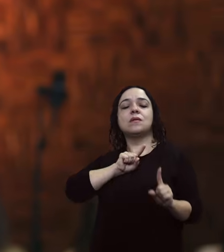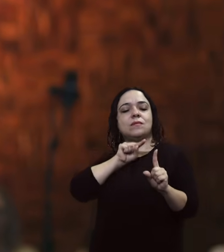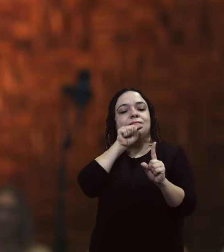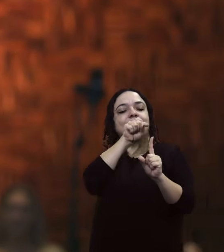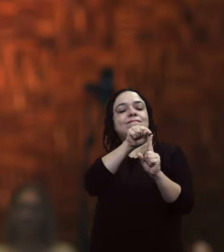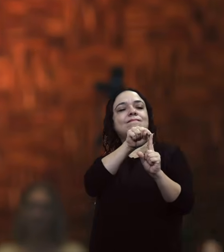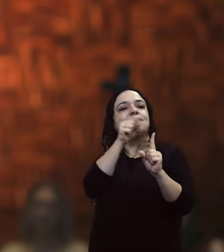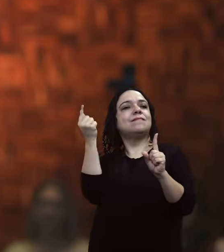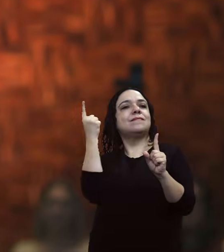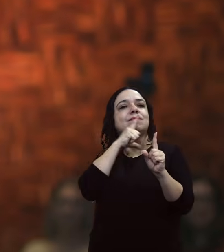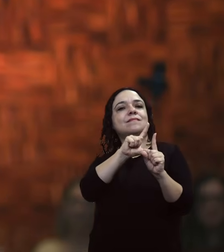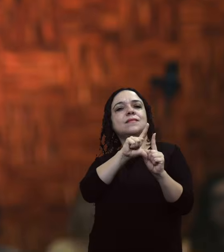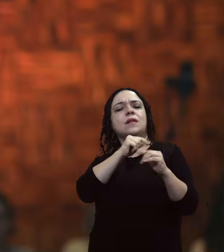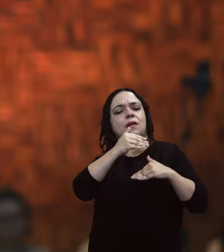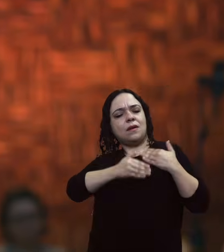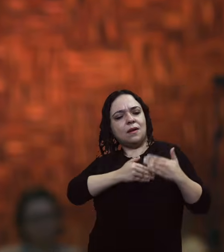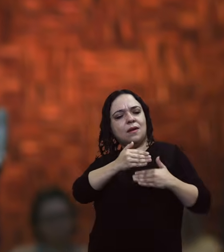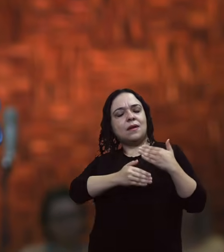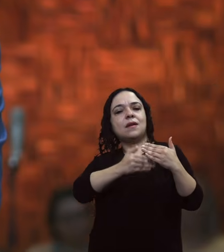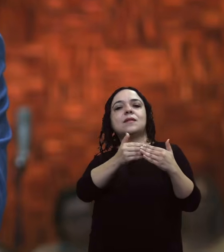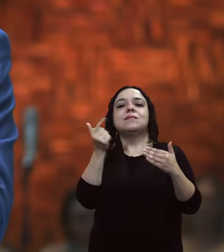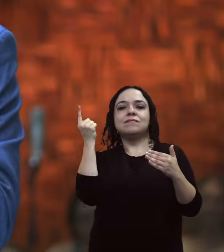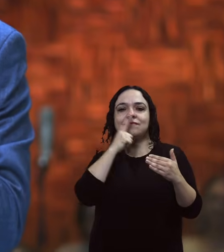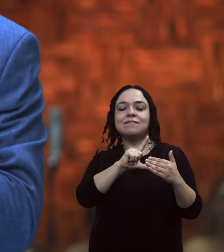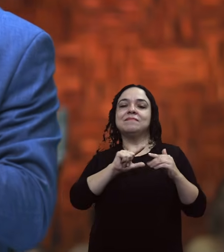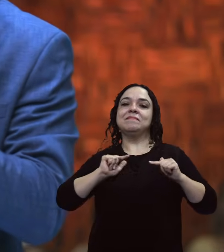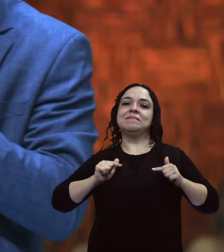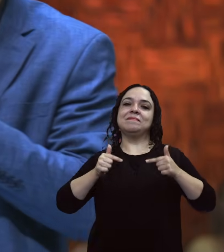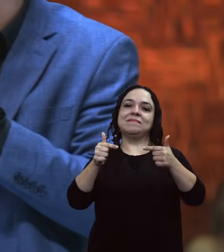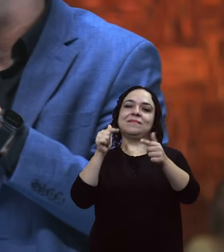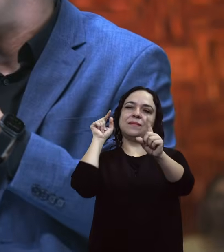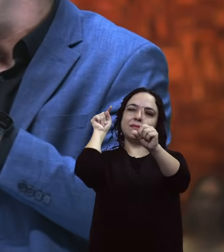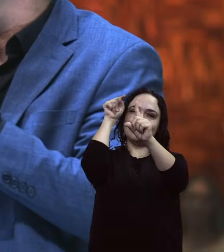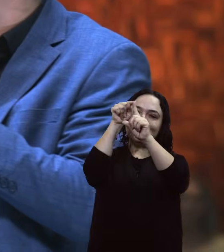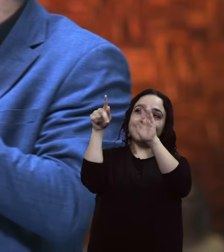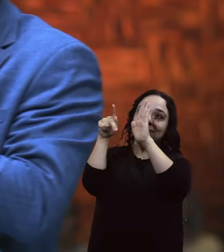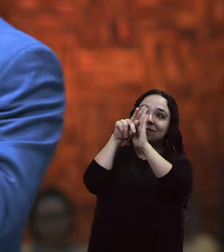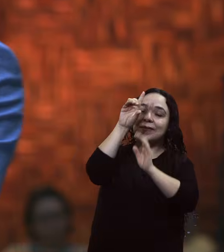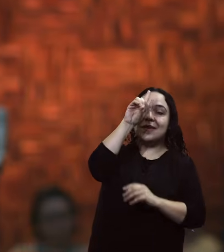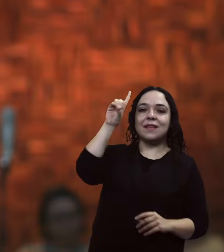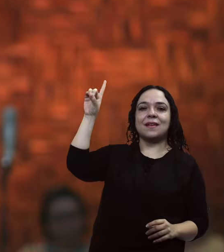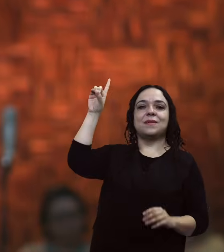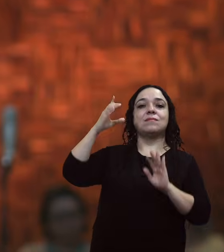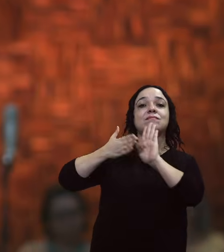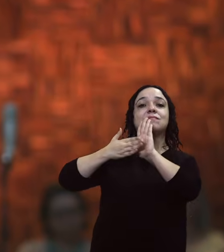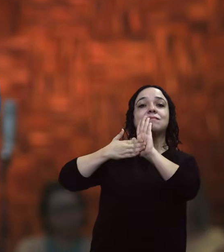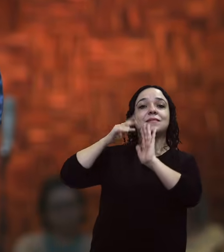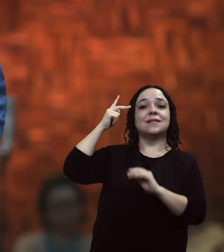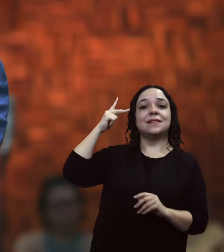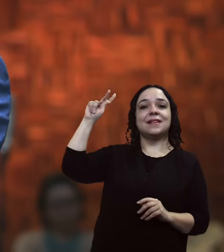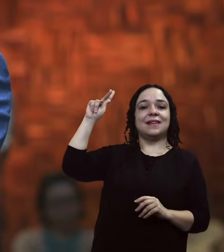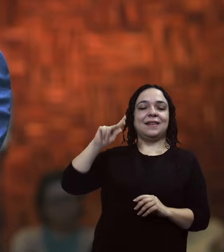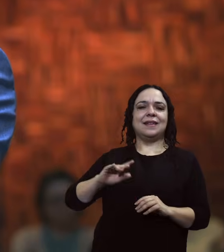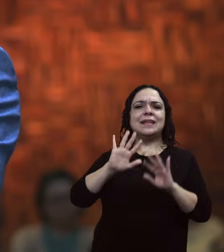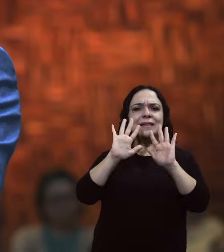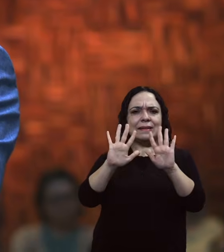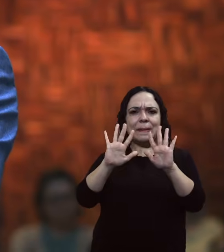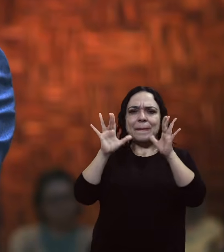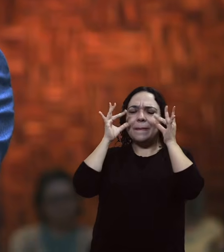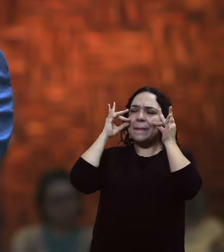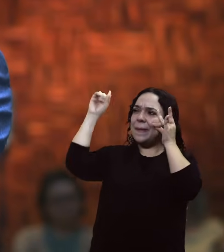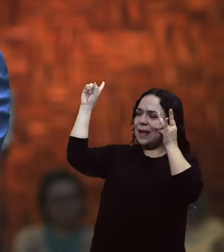propósito ou avançamos em direção ao propósito de Deus. E quando a presença do